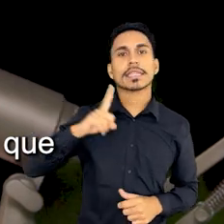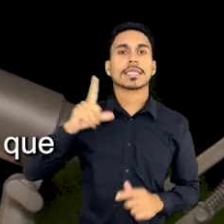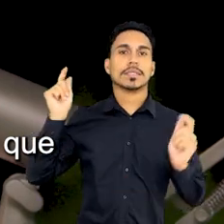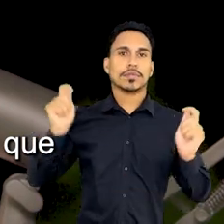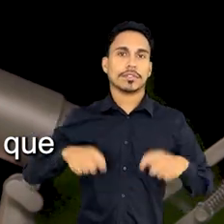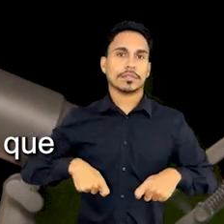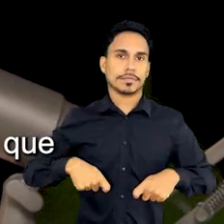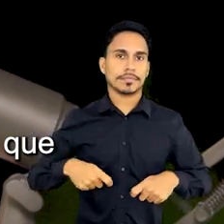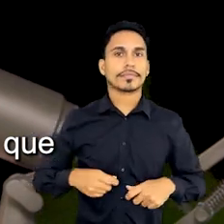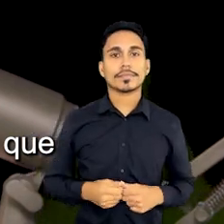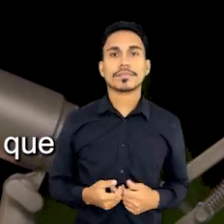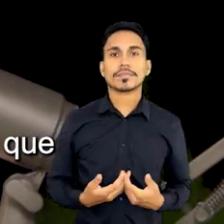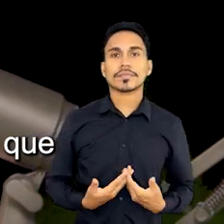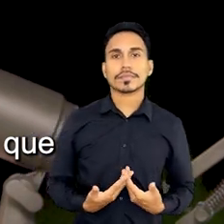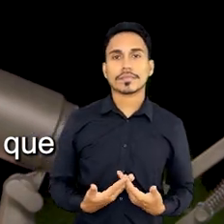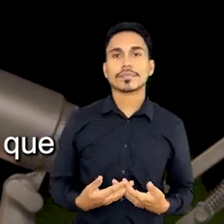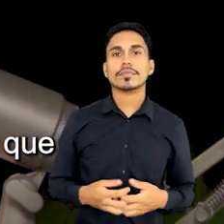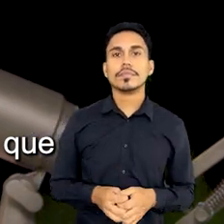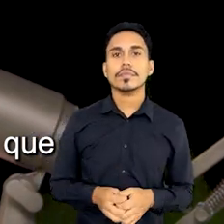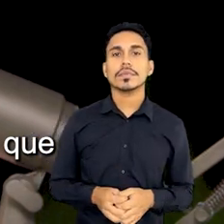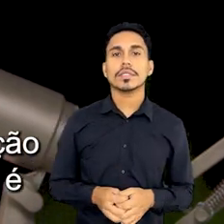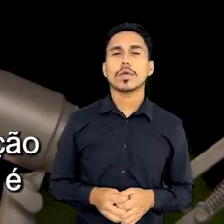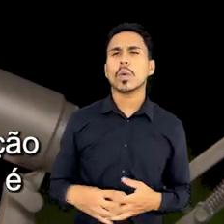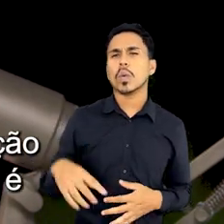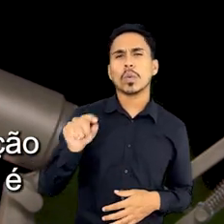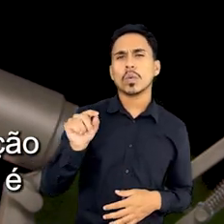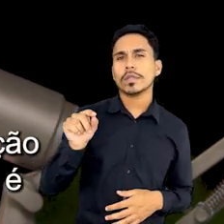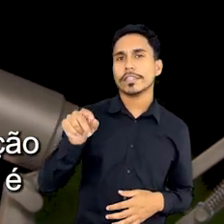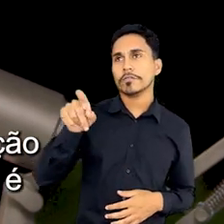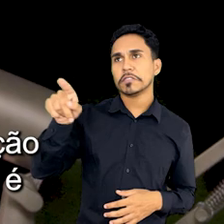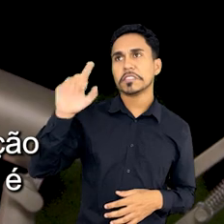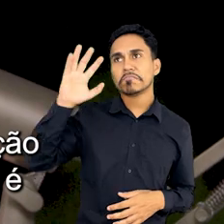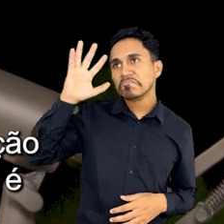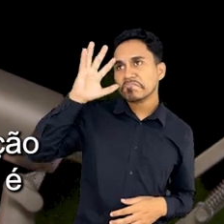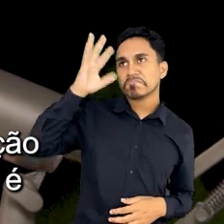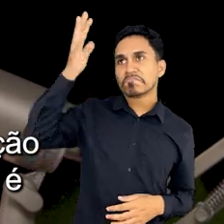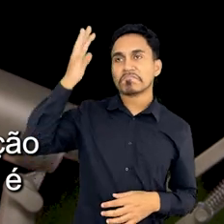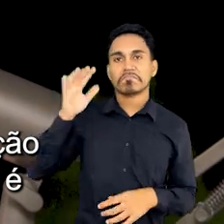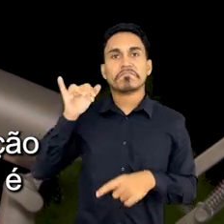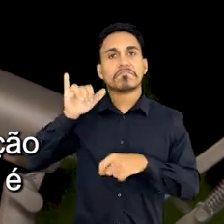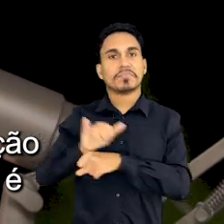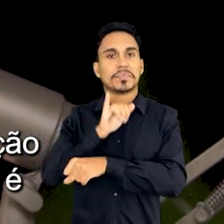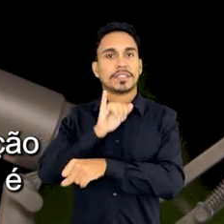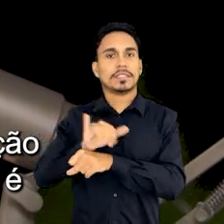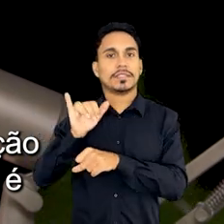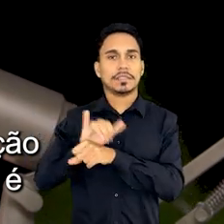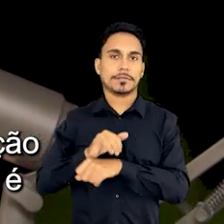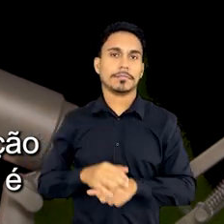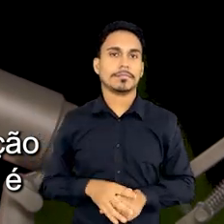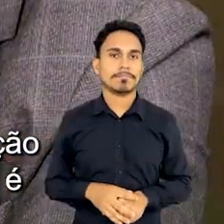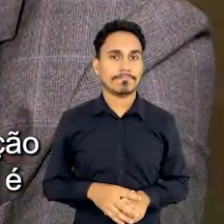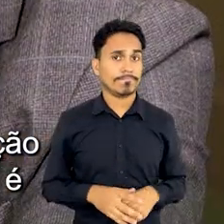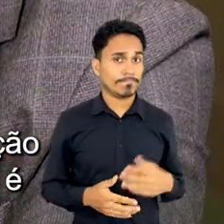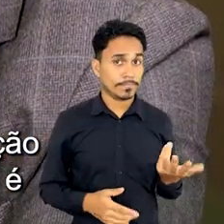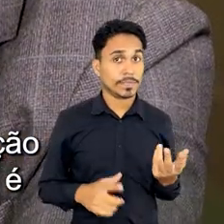possibilidades o que que eh eh vocês têm feito na rede para que essa informação chegue eu acho que tem dois